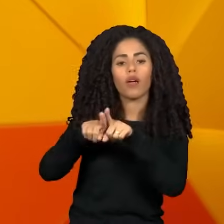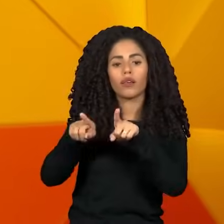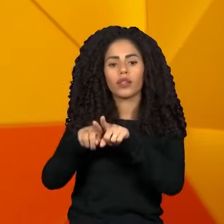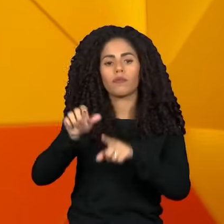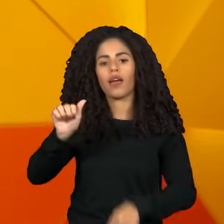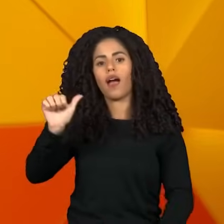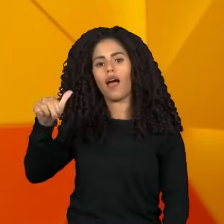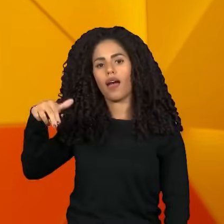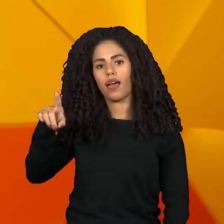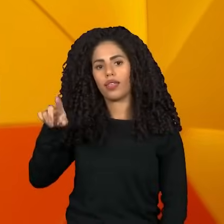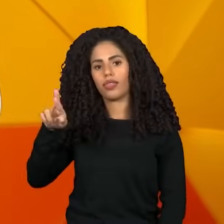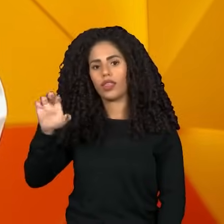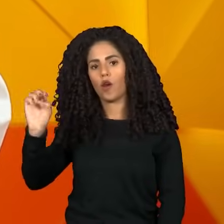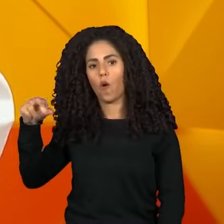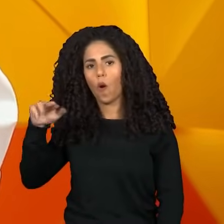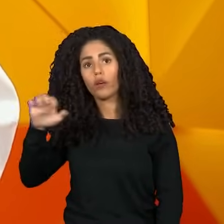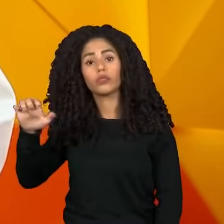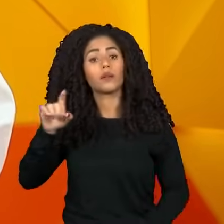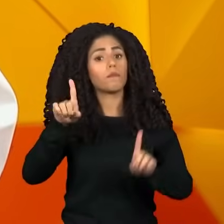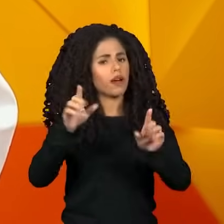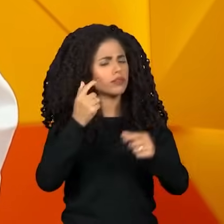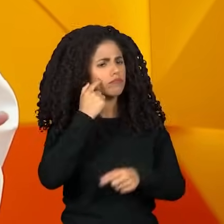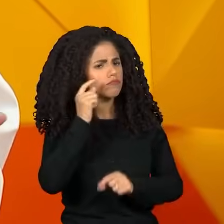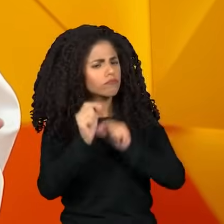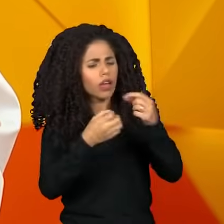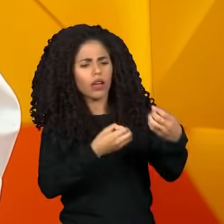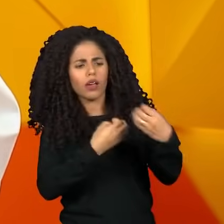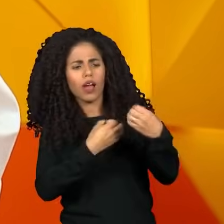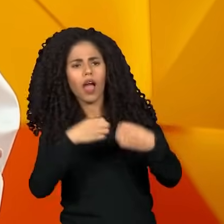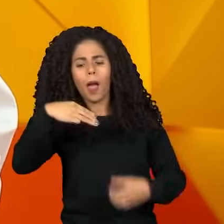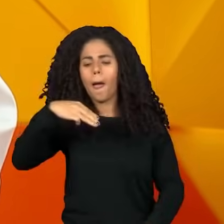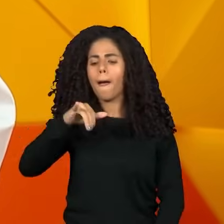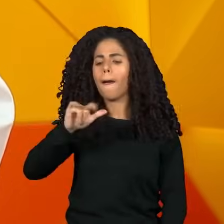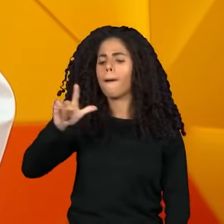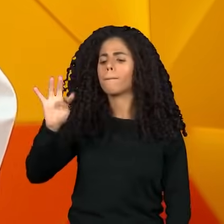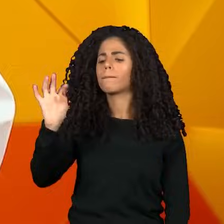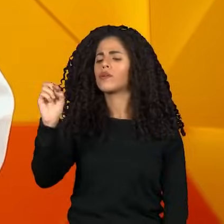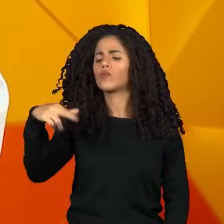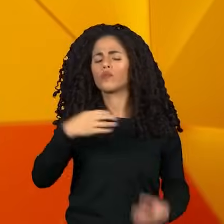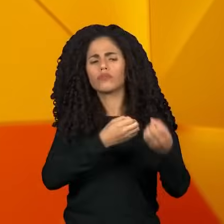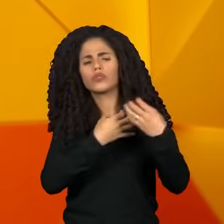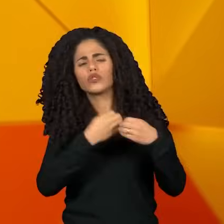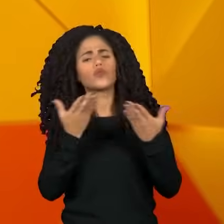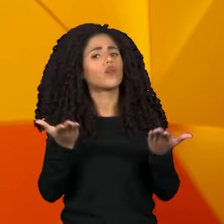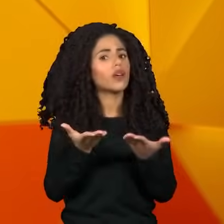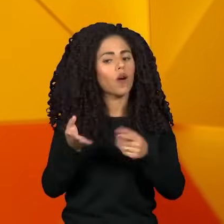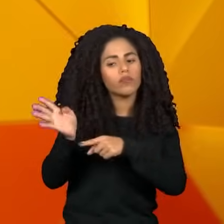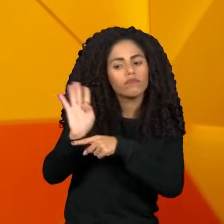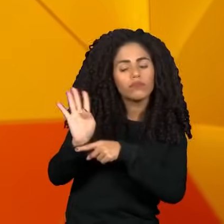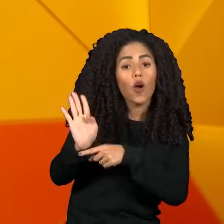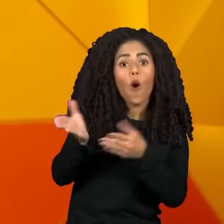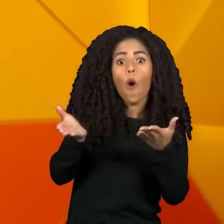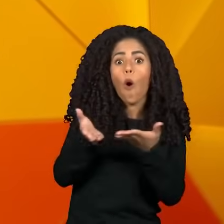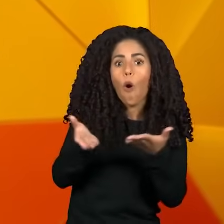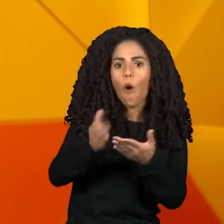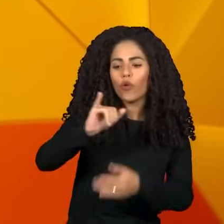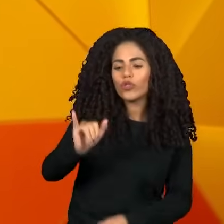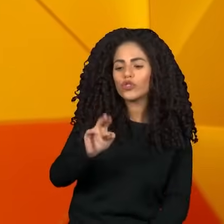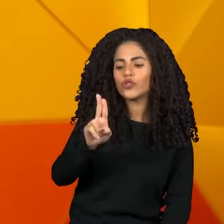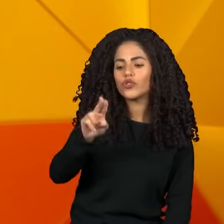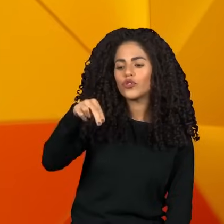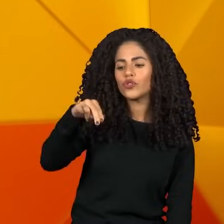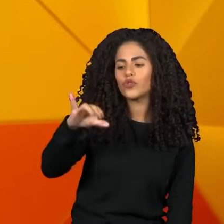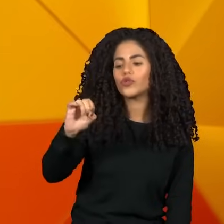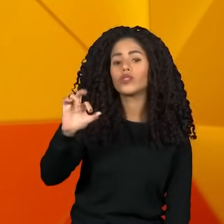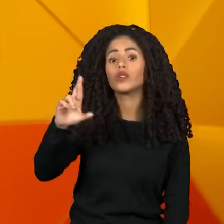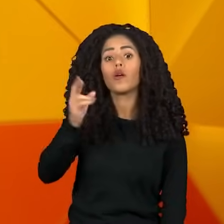Milton Nascimento já nos ensinou que qualquer maneira de amor vale a pena. E o nosso vídeo repórter Júnior Augusto foi ao Rio de